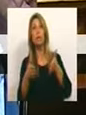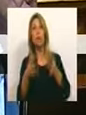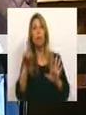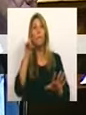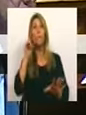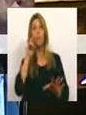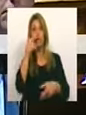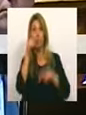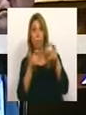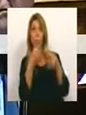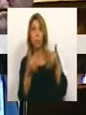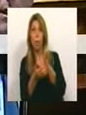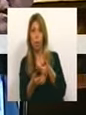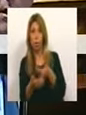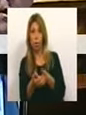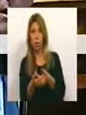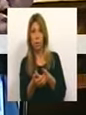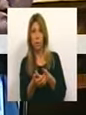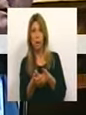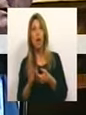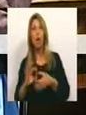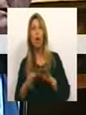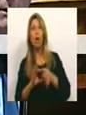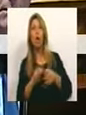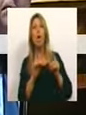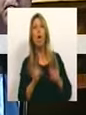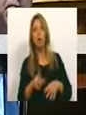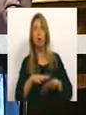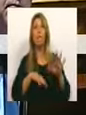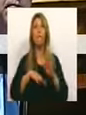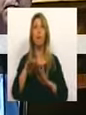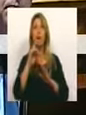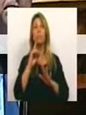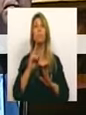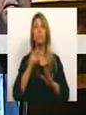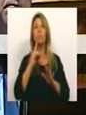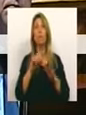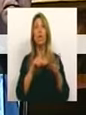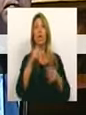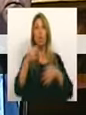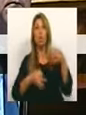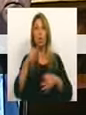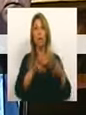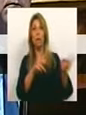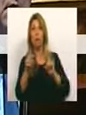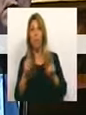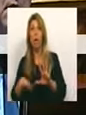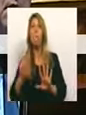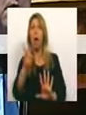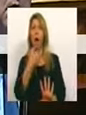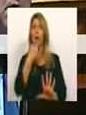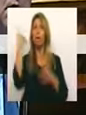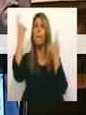do idoso numa lógica de reforma jurídica e de uma reforma jurídica pensada